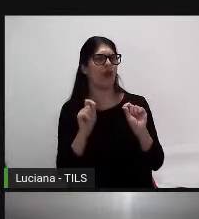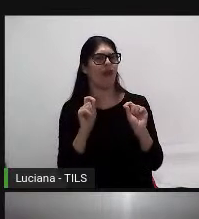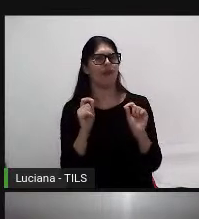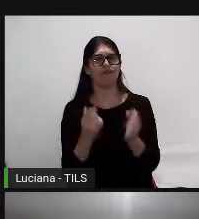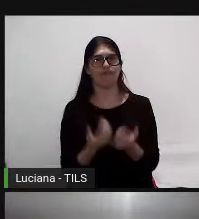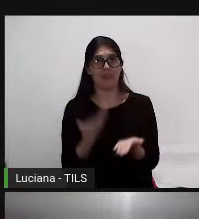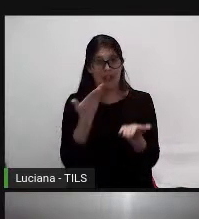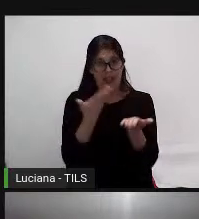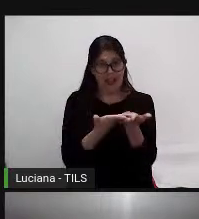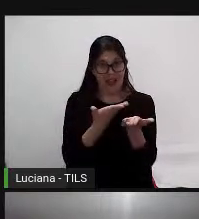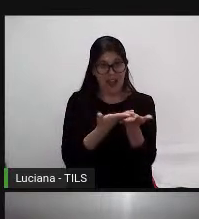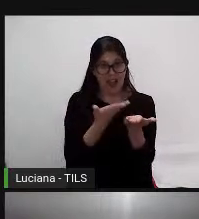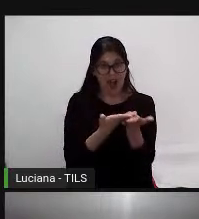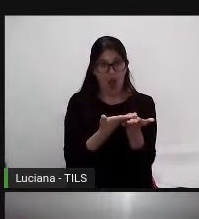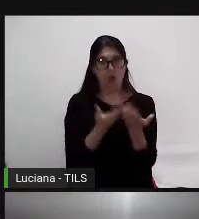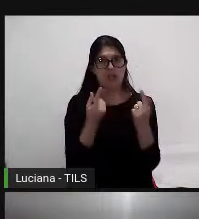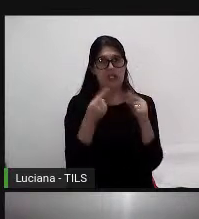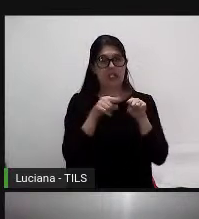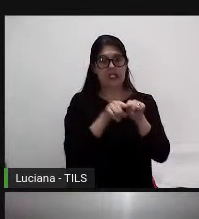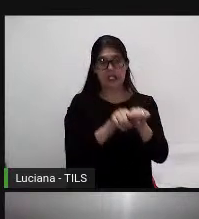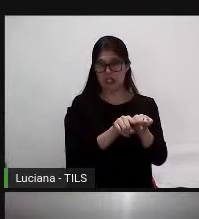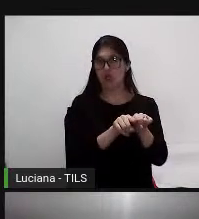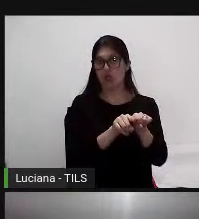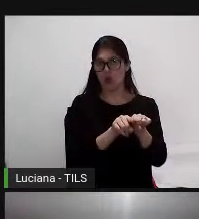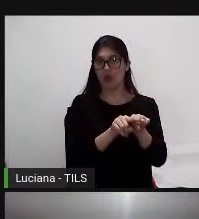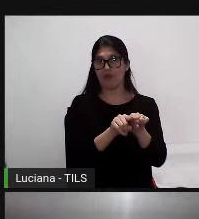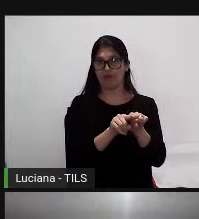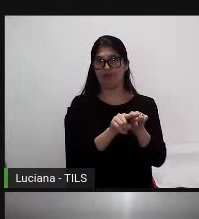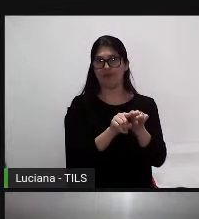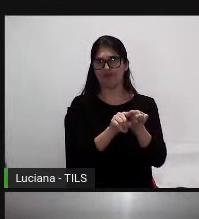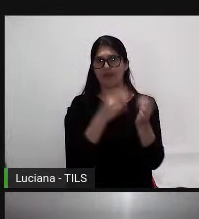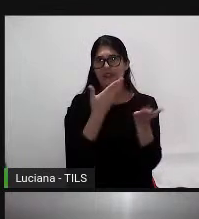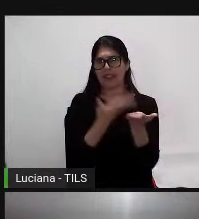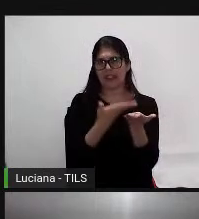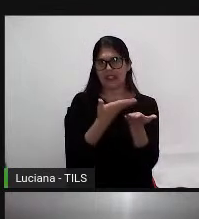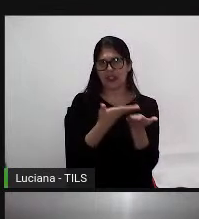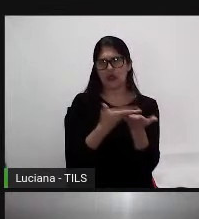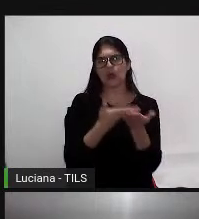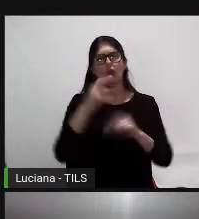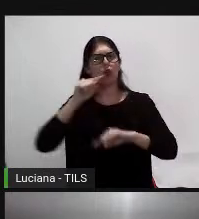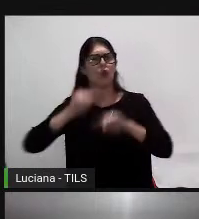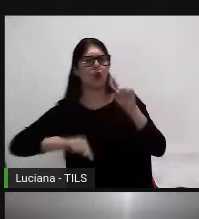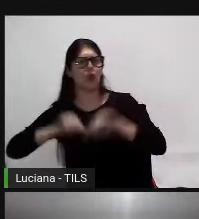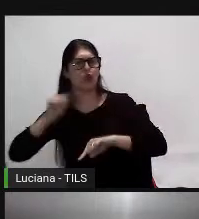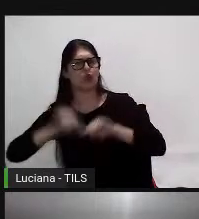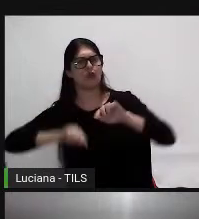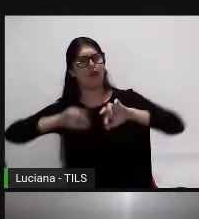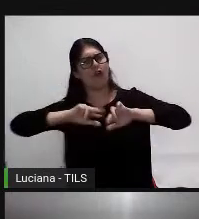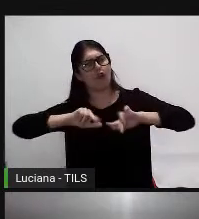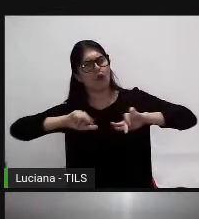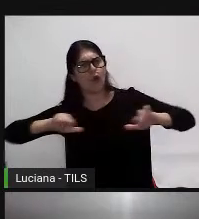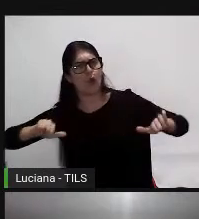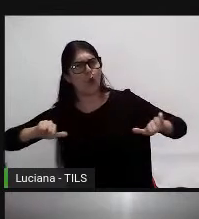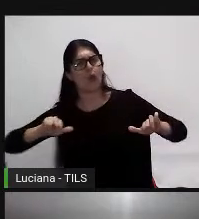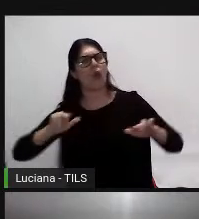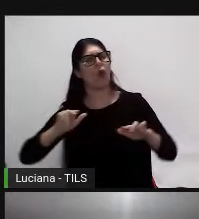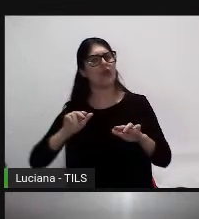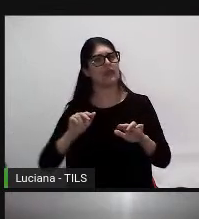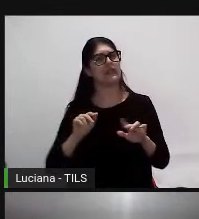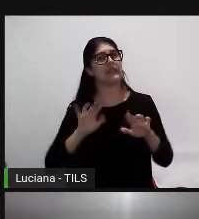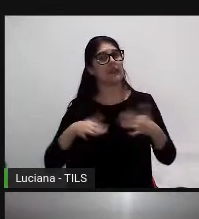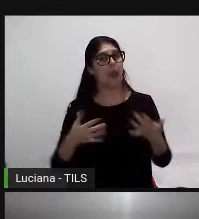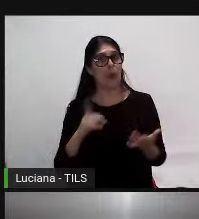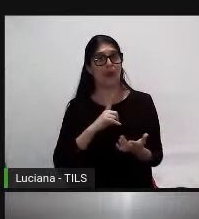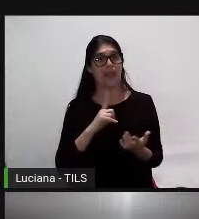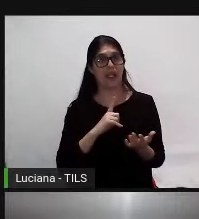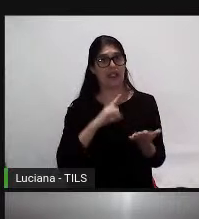preferencialmente será de forma simples, mas terão aula simples, então os turnos é manhã e tarde, terão atividades, terão que fazer o turno regular e também